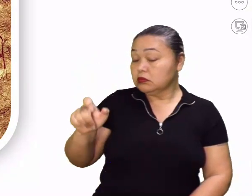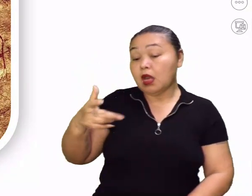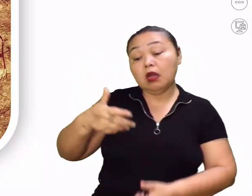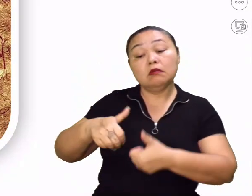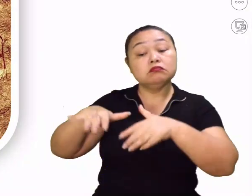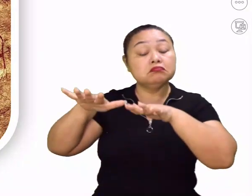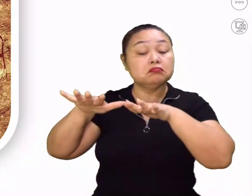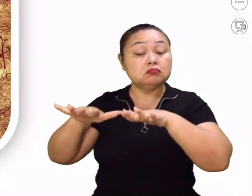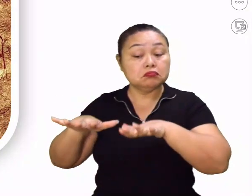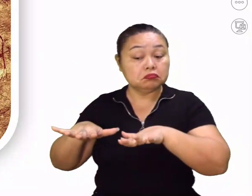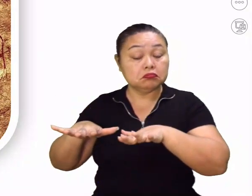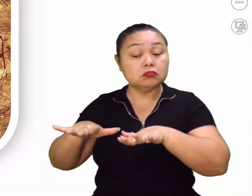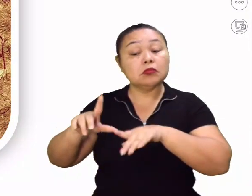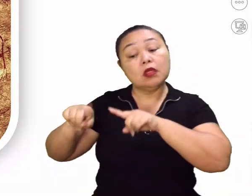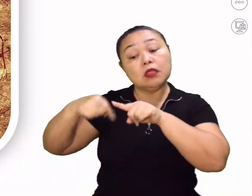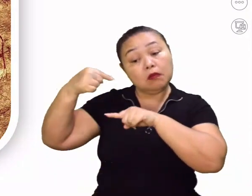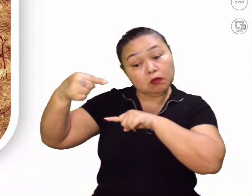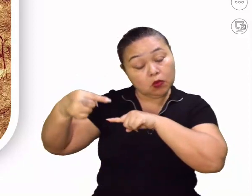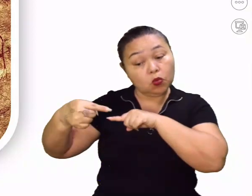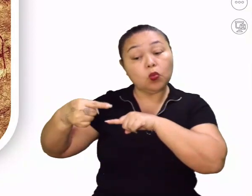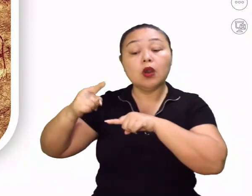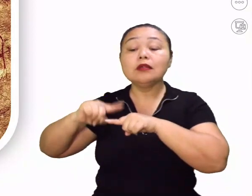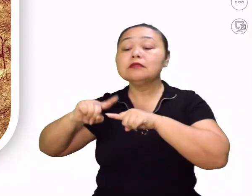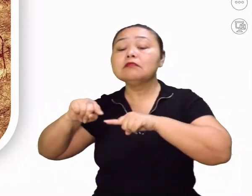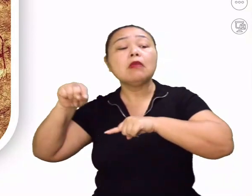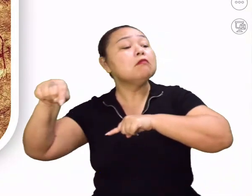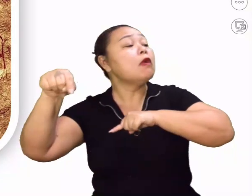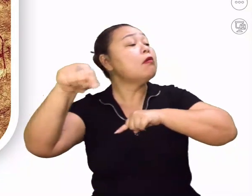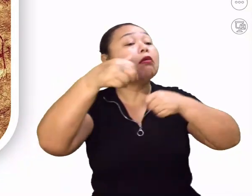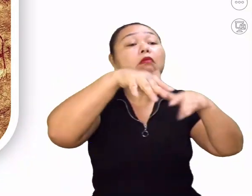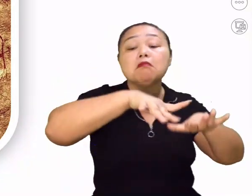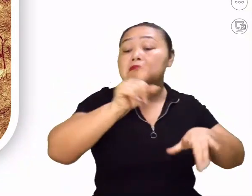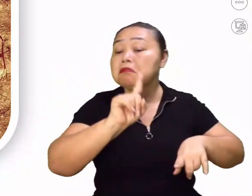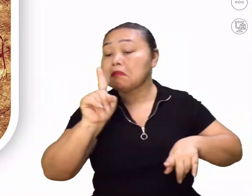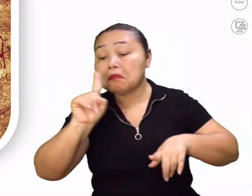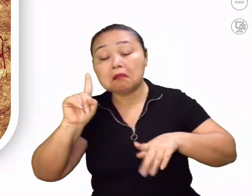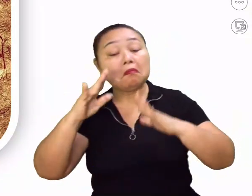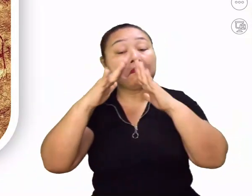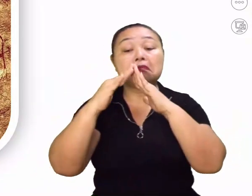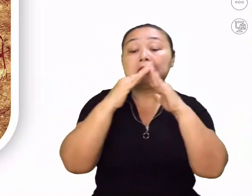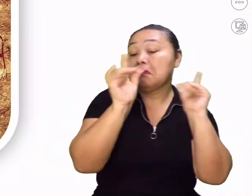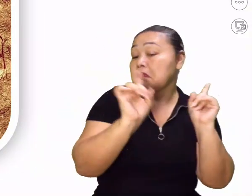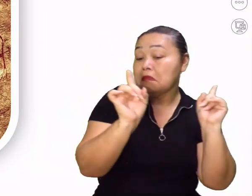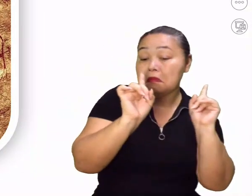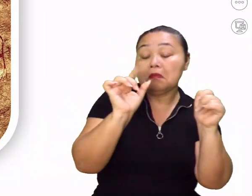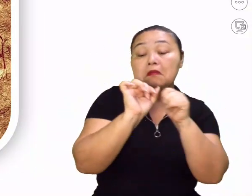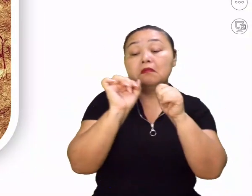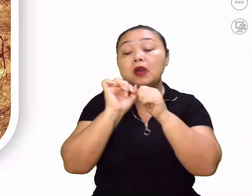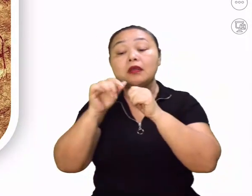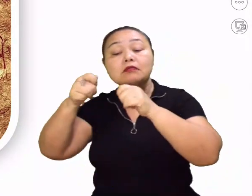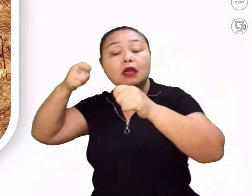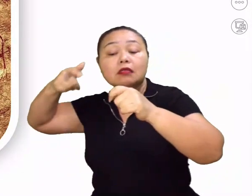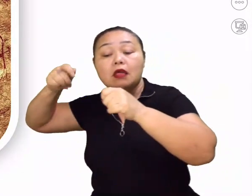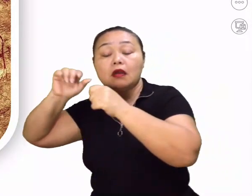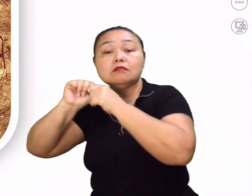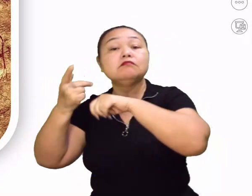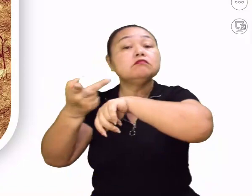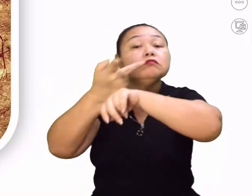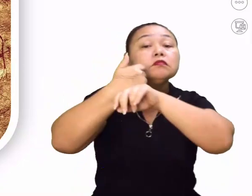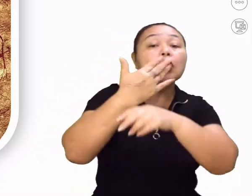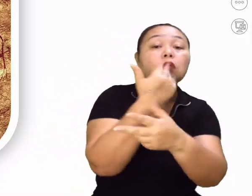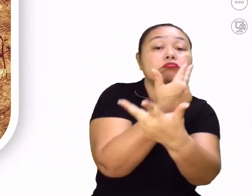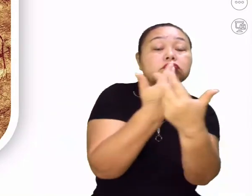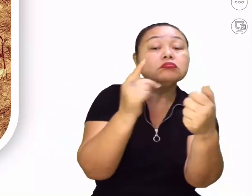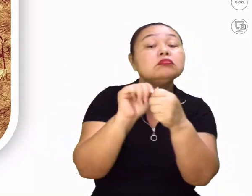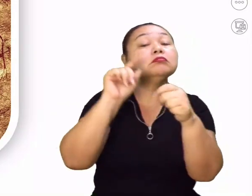sedentário, né? Ele tornou-se sedentário, ele era nômade, ele não tinha lugar fixo de moradia. Então ele caçava, ele buscava o alimento,